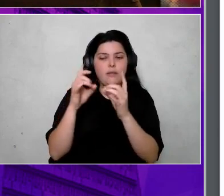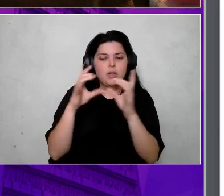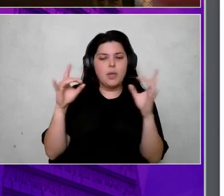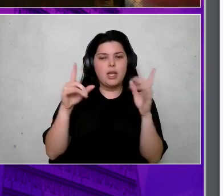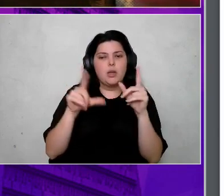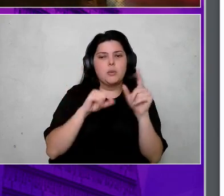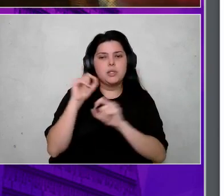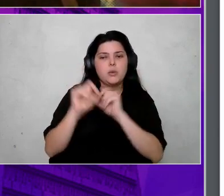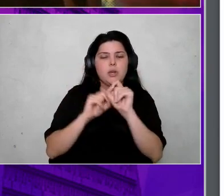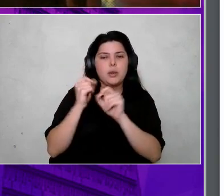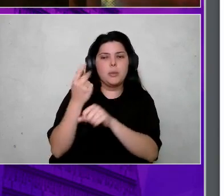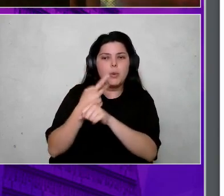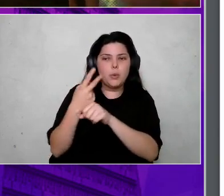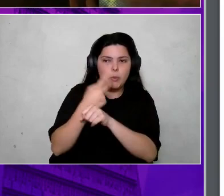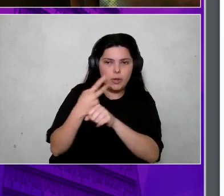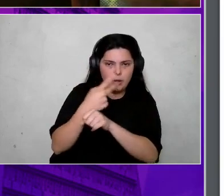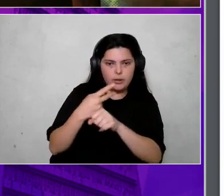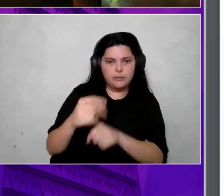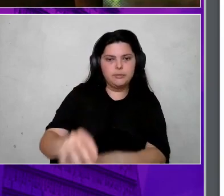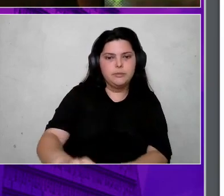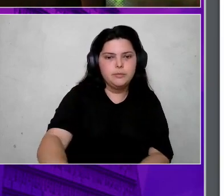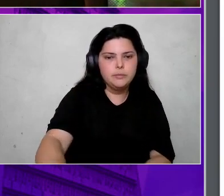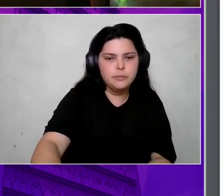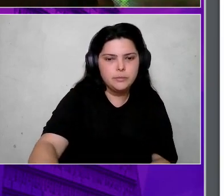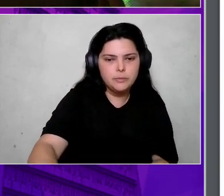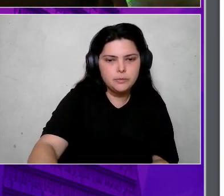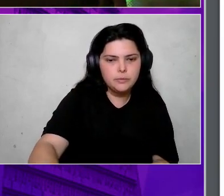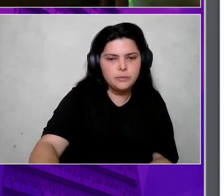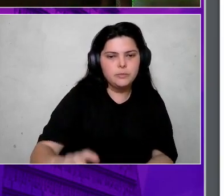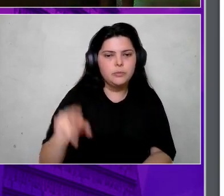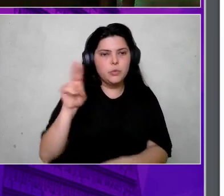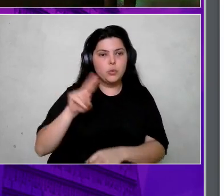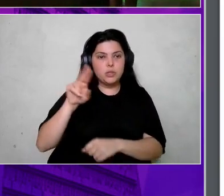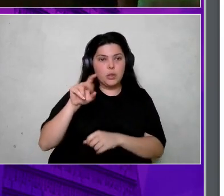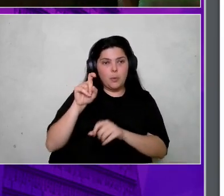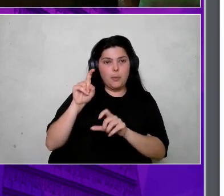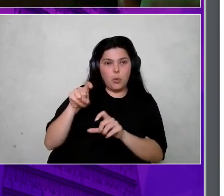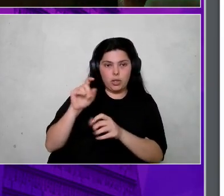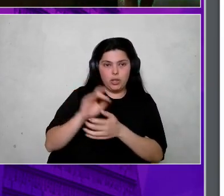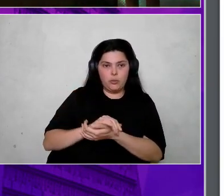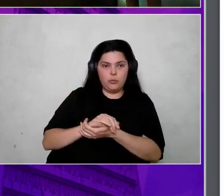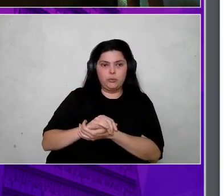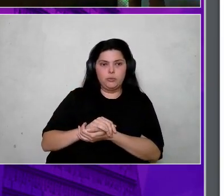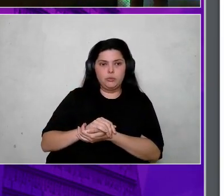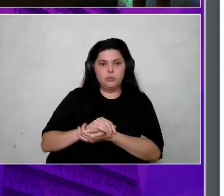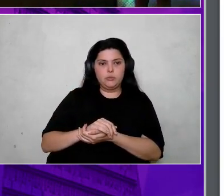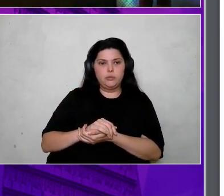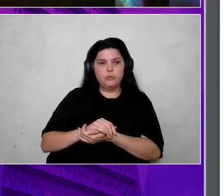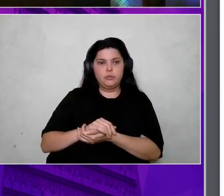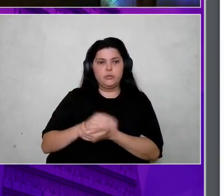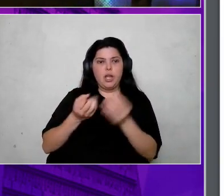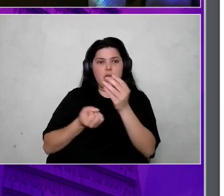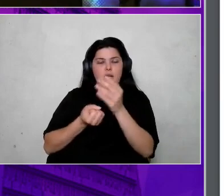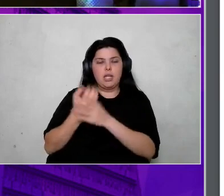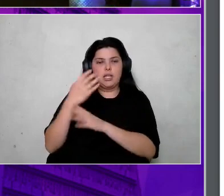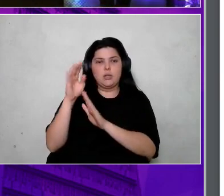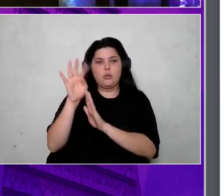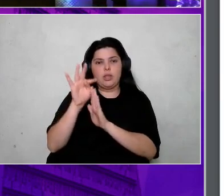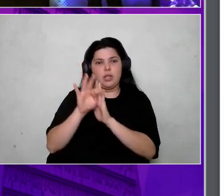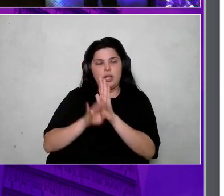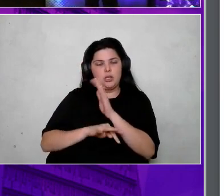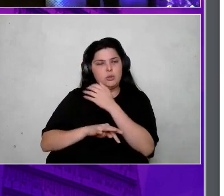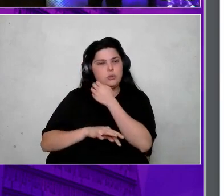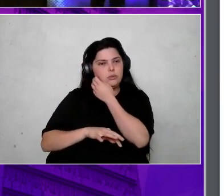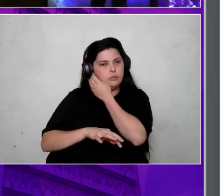buscar aqui, através de um botão, basicamente, a geração de um texto. E é um texto que é